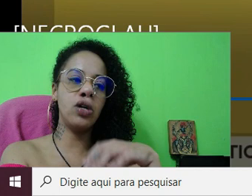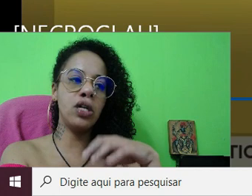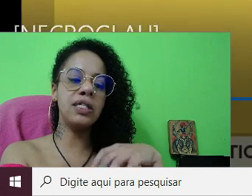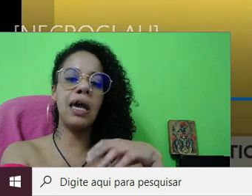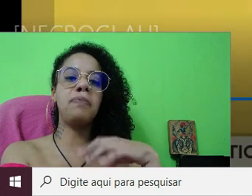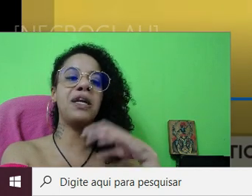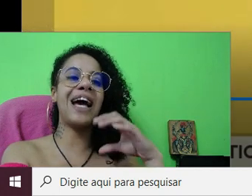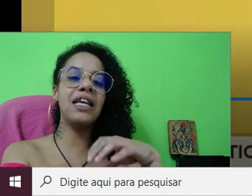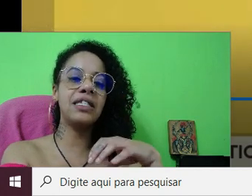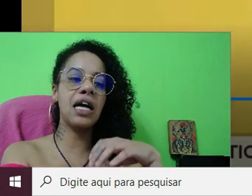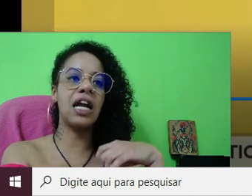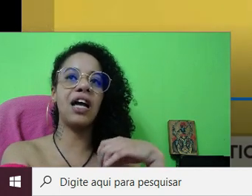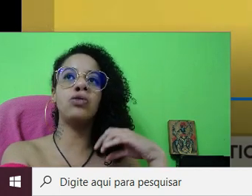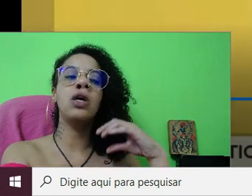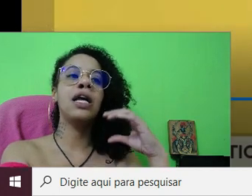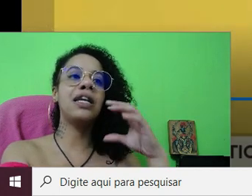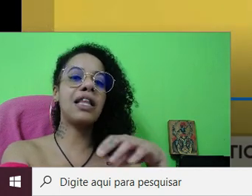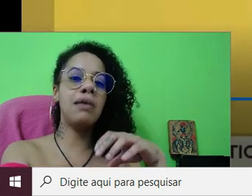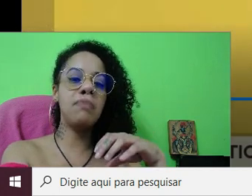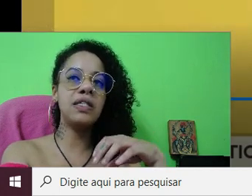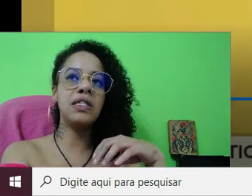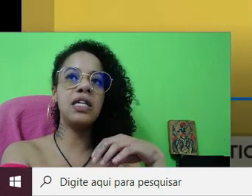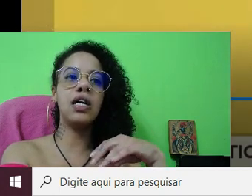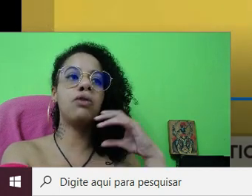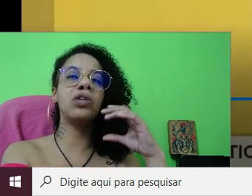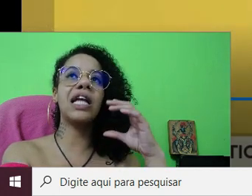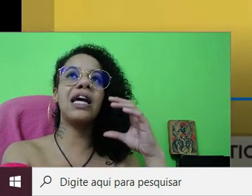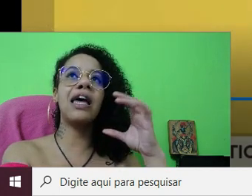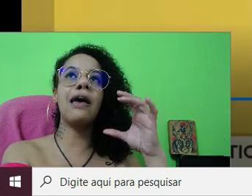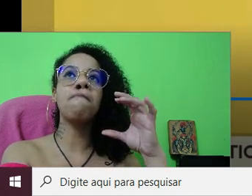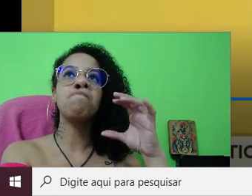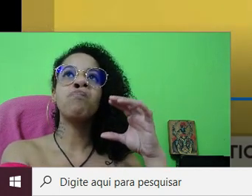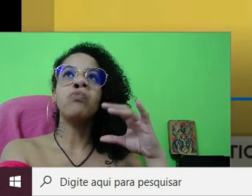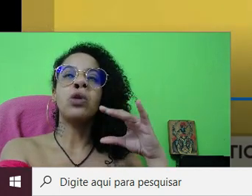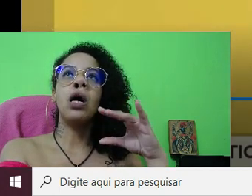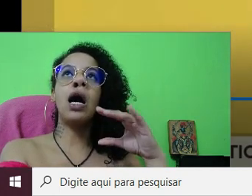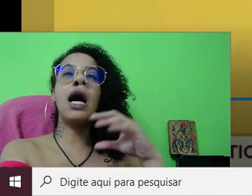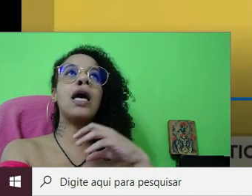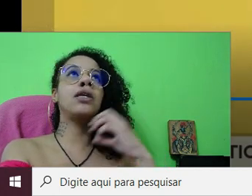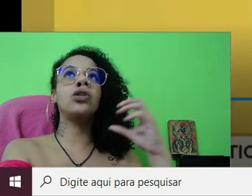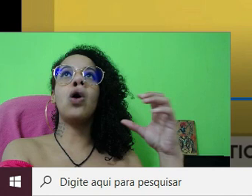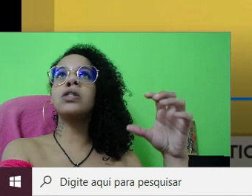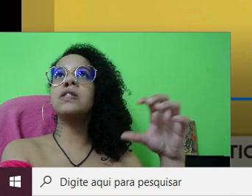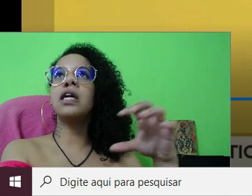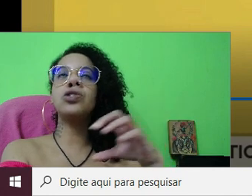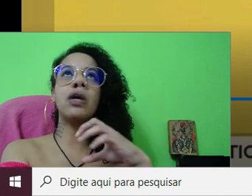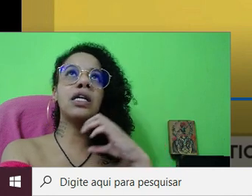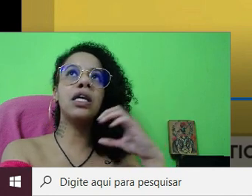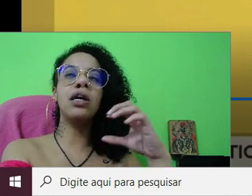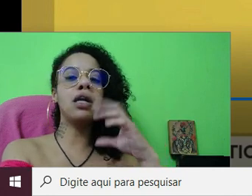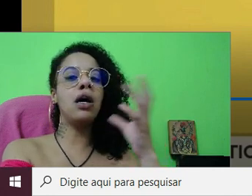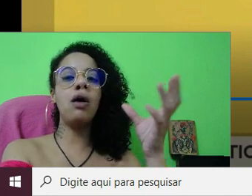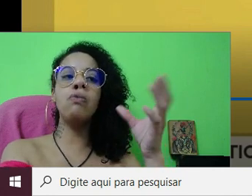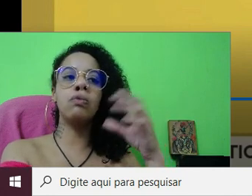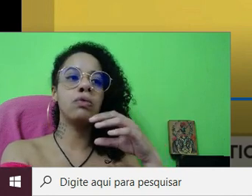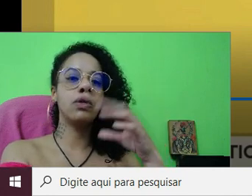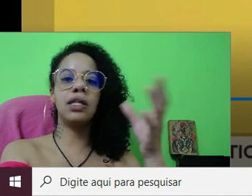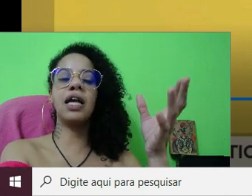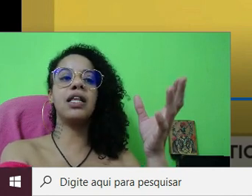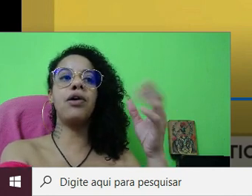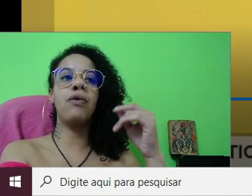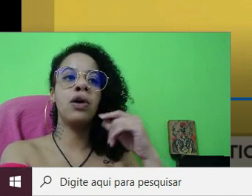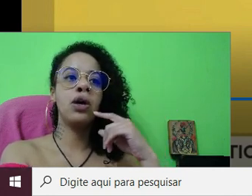questione sempre nada é sagrado nada messiânico nada é Ai nossa isso aqui não